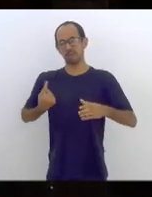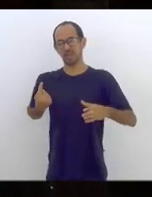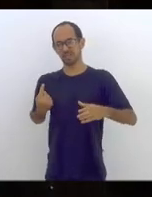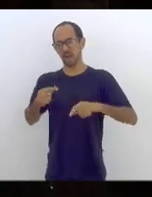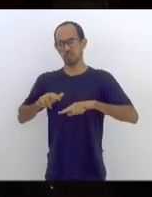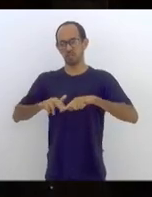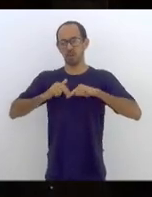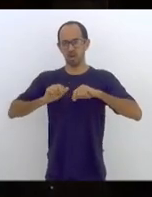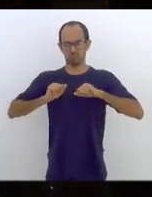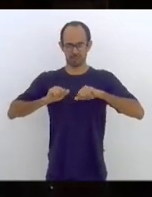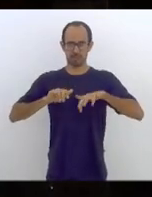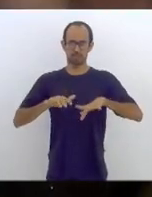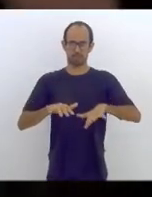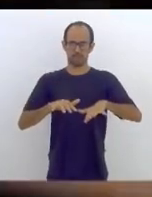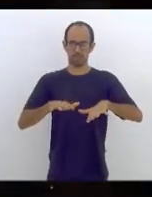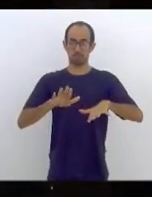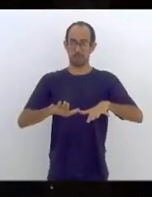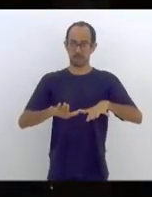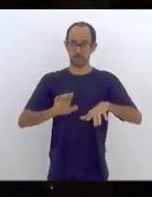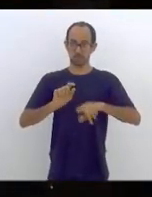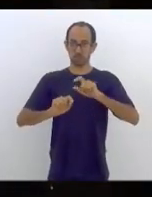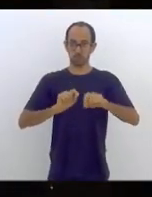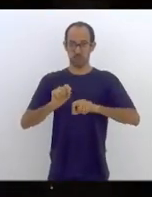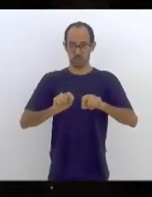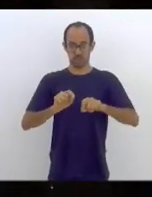pandemia. Mas quero dizer,